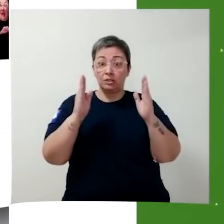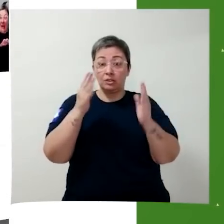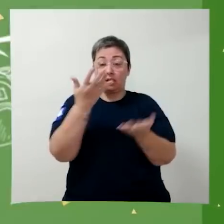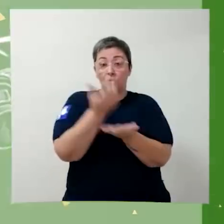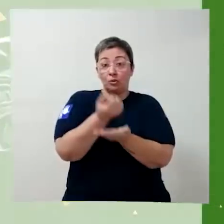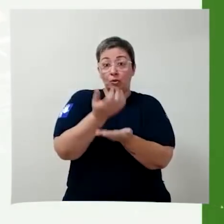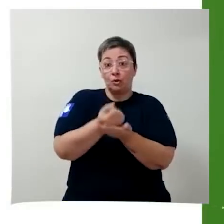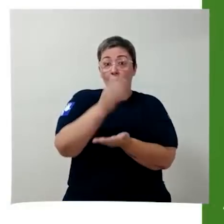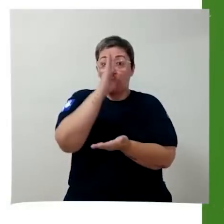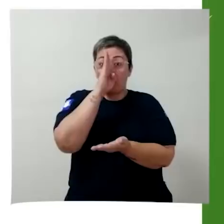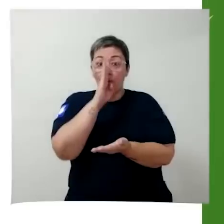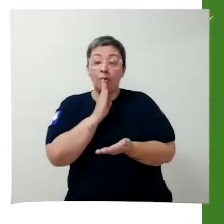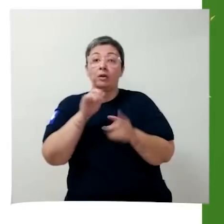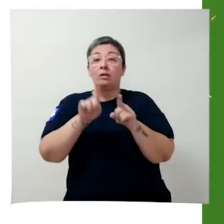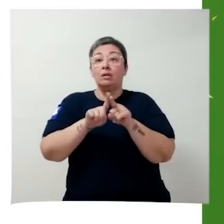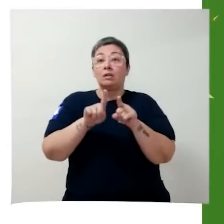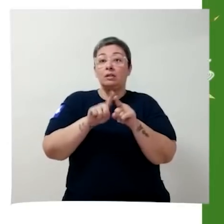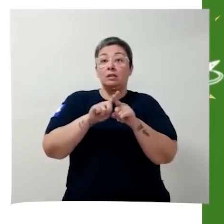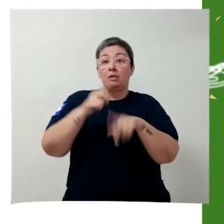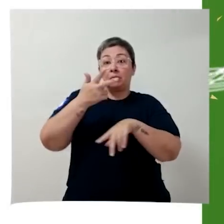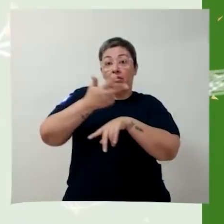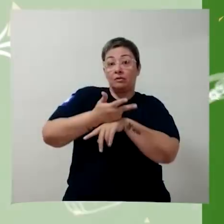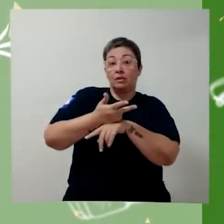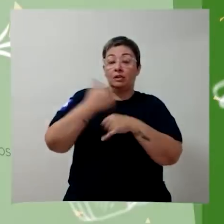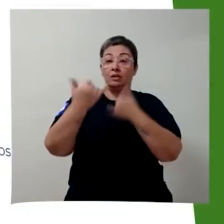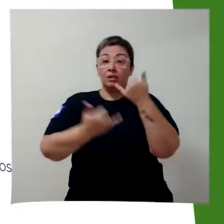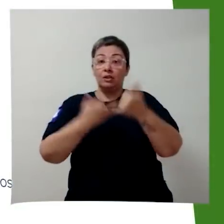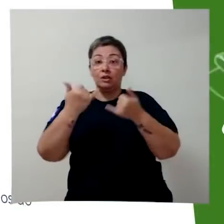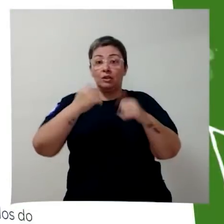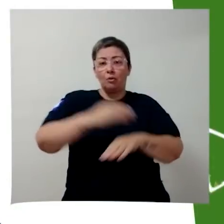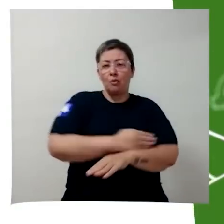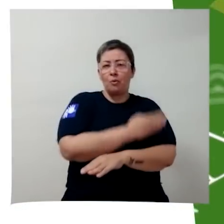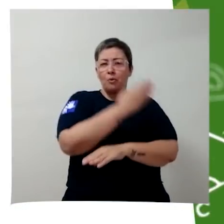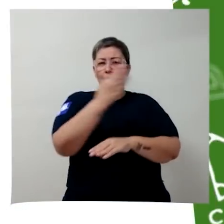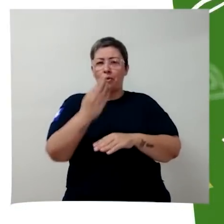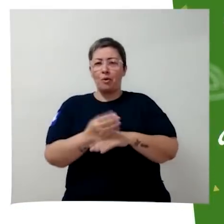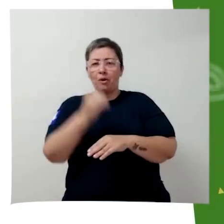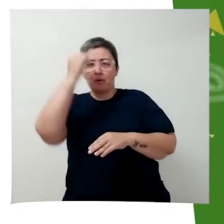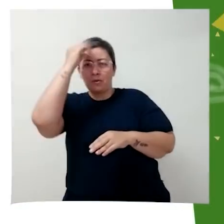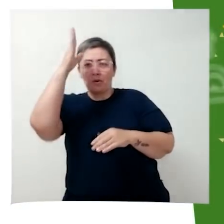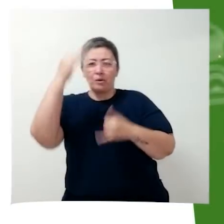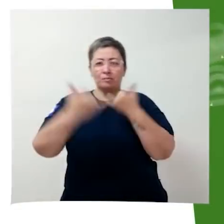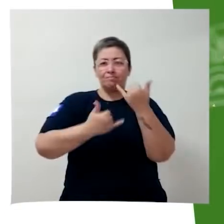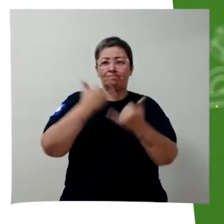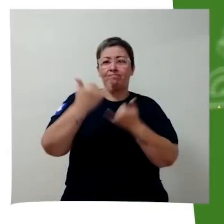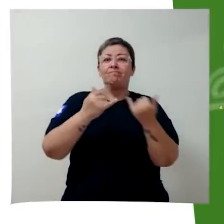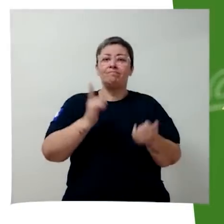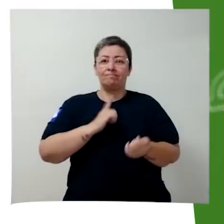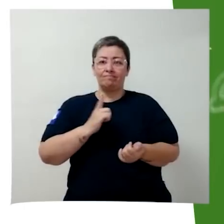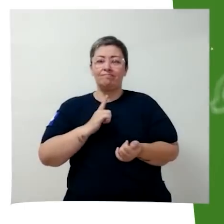baixar gratuitamente, além de vídeos e jogos para deixar seu dia repleto de conhecimento e diversão.